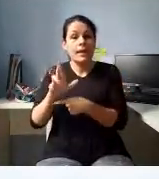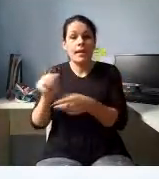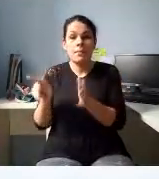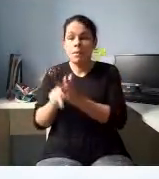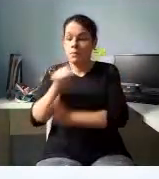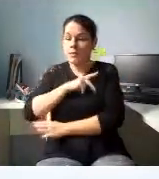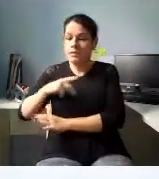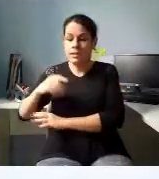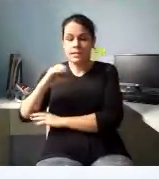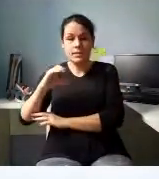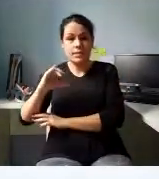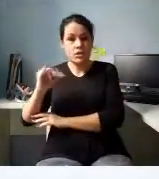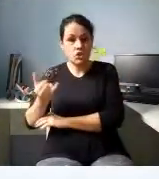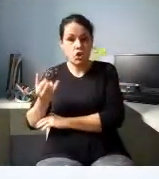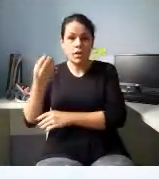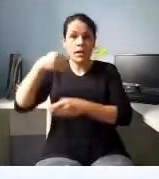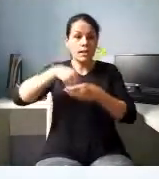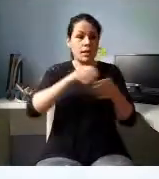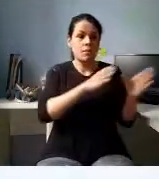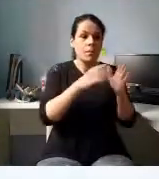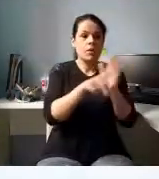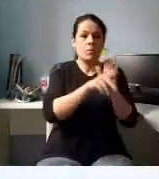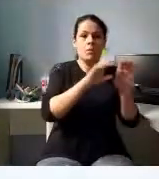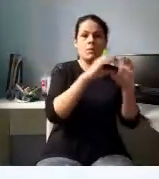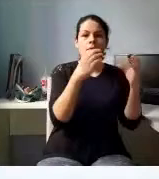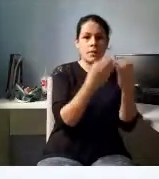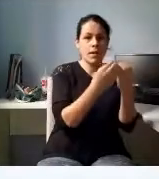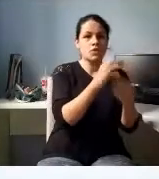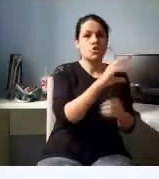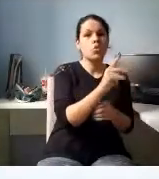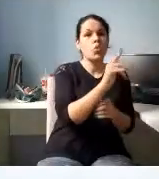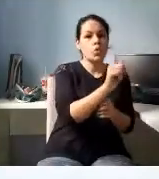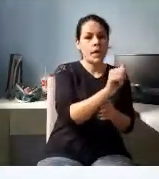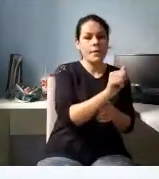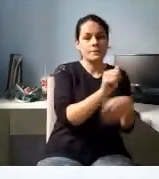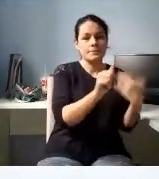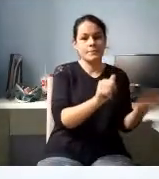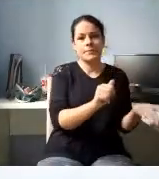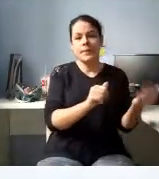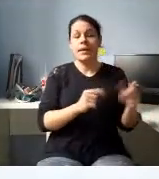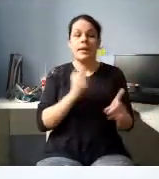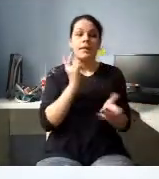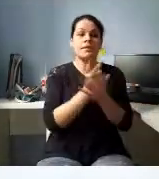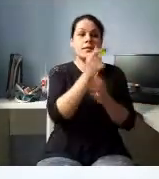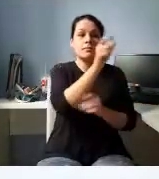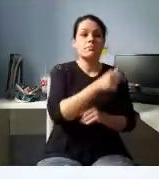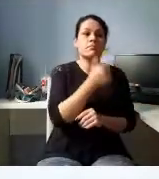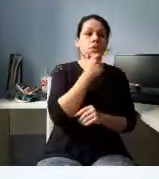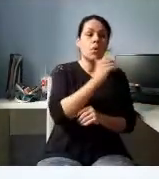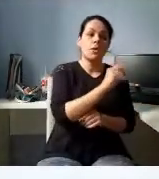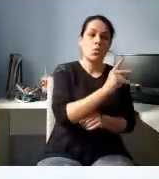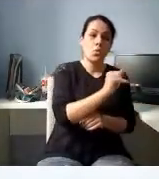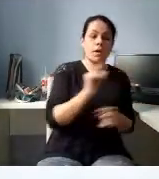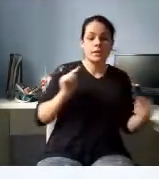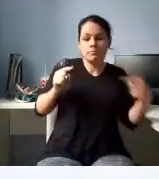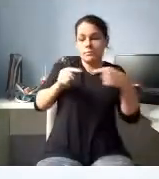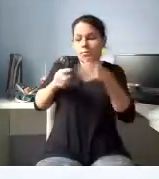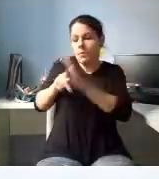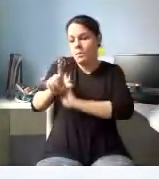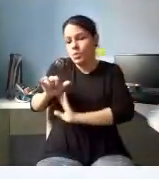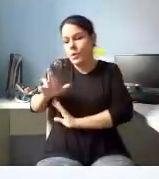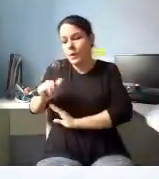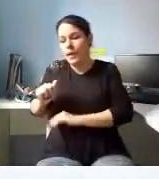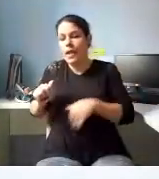na gestão de Eduardo Cunha. Então, veja que Eduardo Cunha ele tem uma proximidade, sim, com Arthur Lira. Então, aí ele